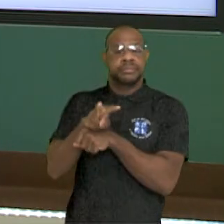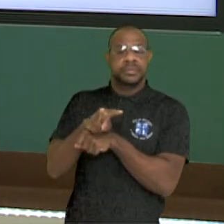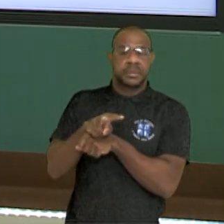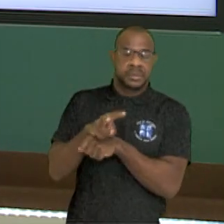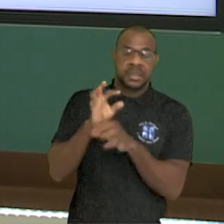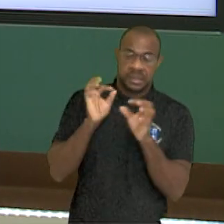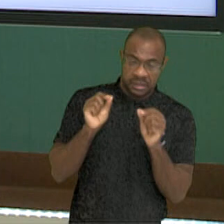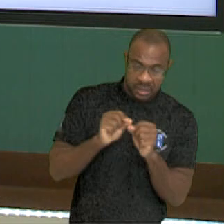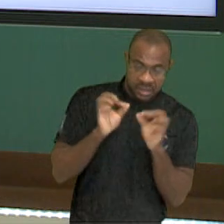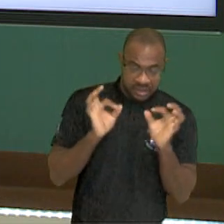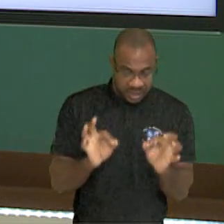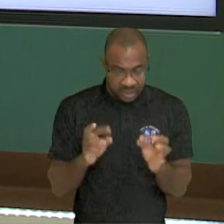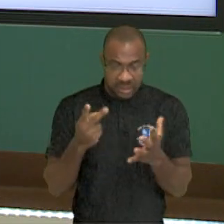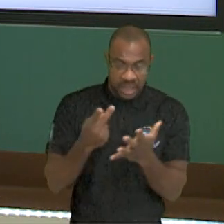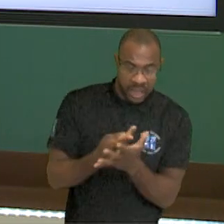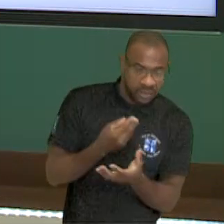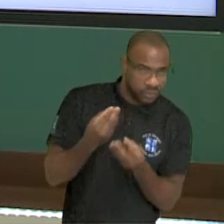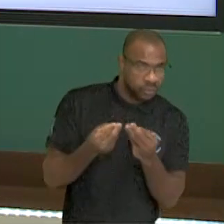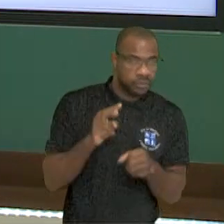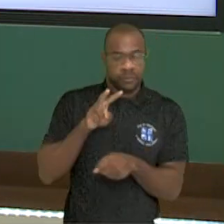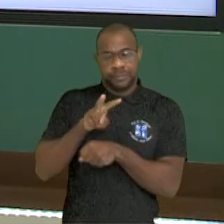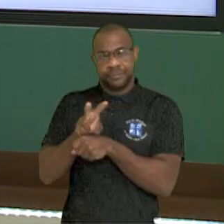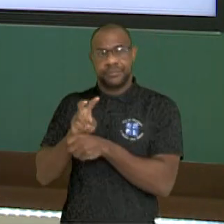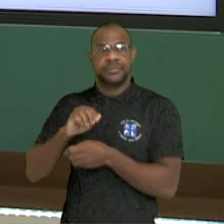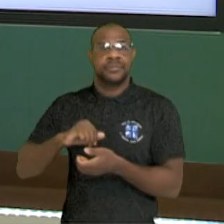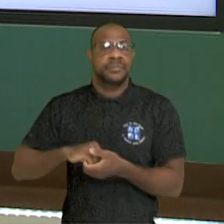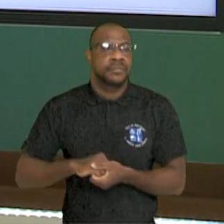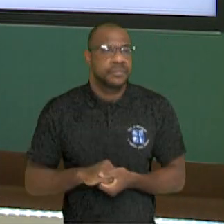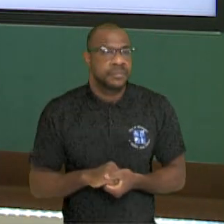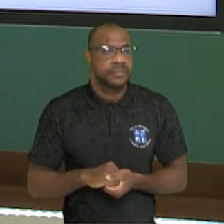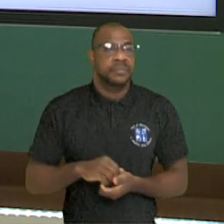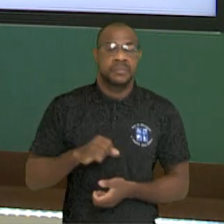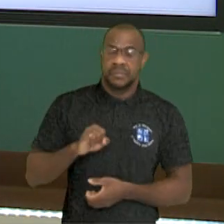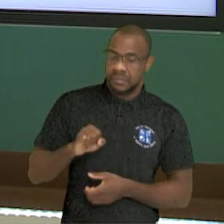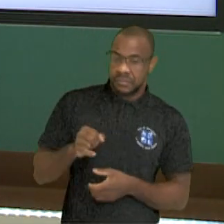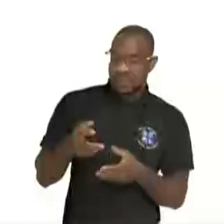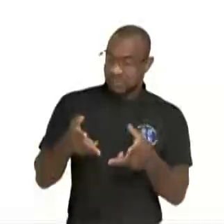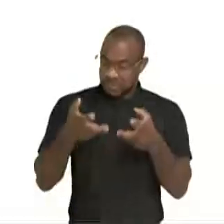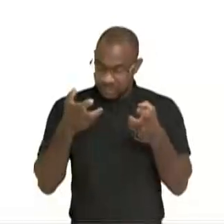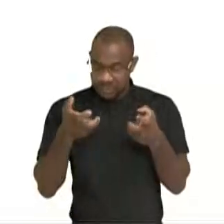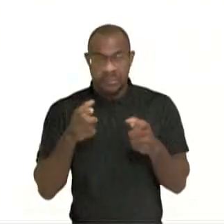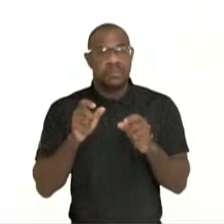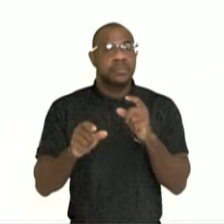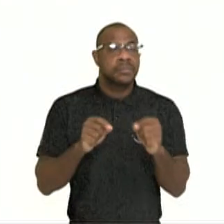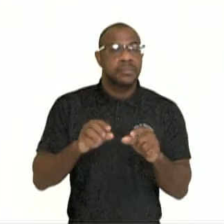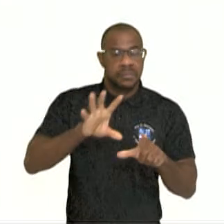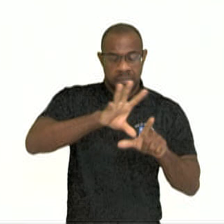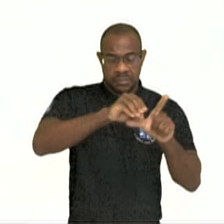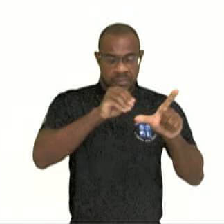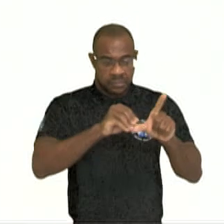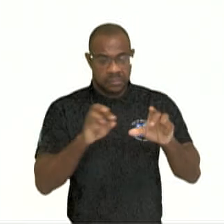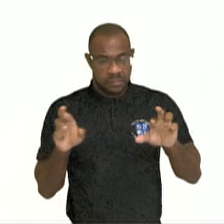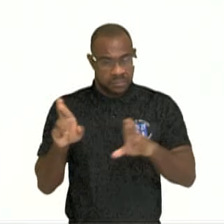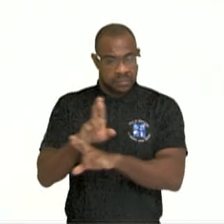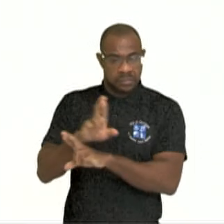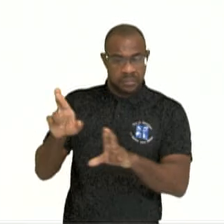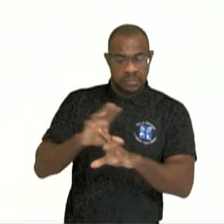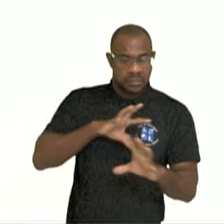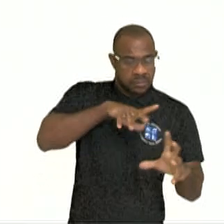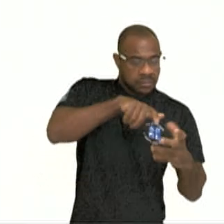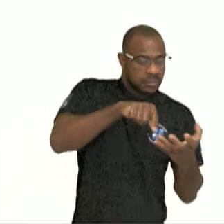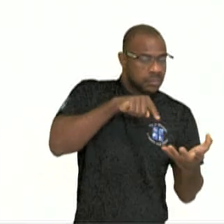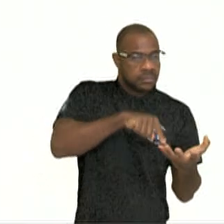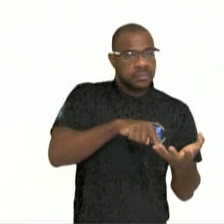sendo realizado de um modo correto. Se analisarmos, né, esse cartoon relacionando-o com o nosso